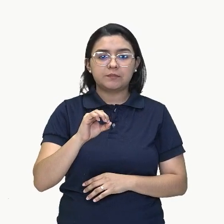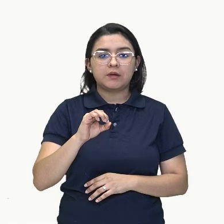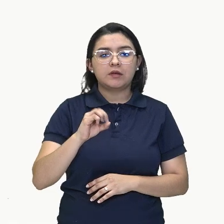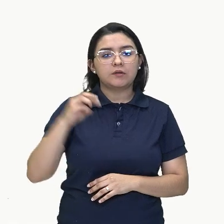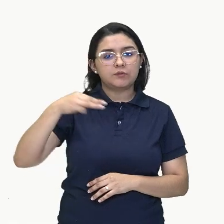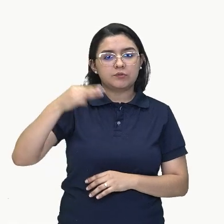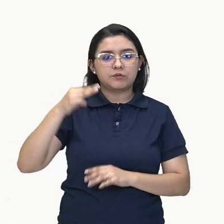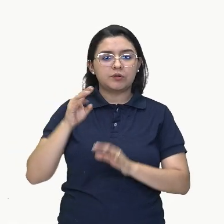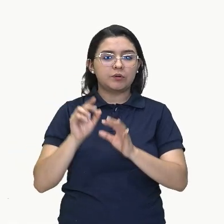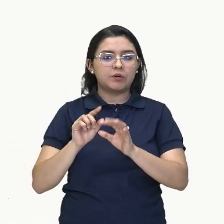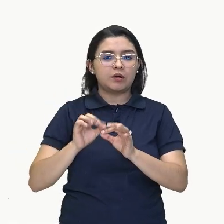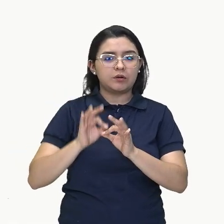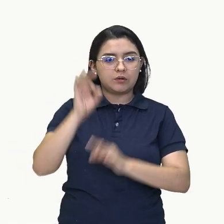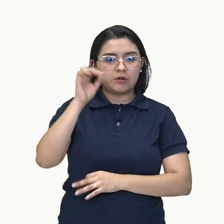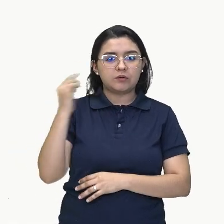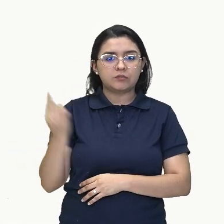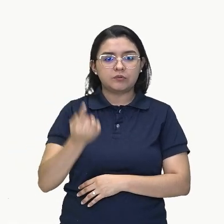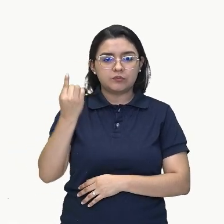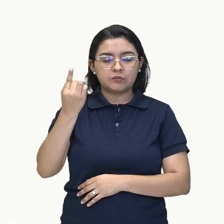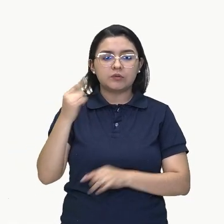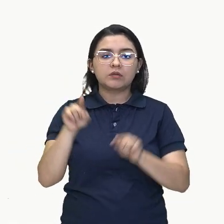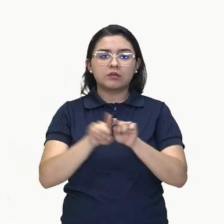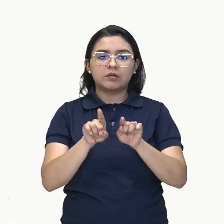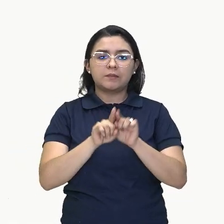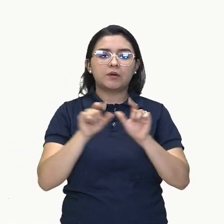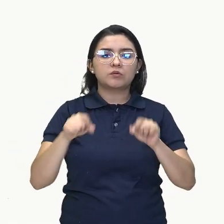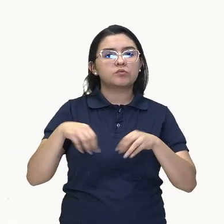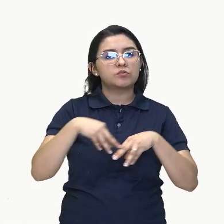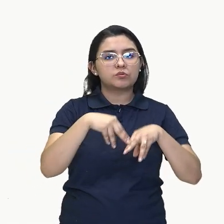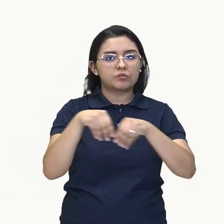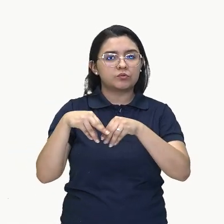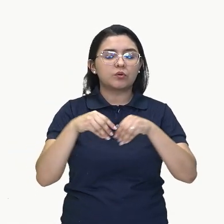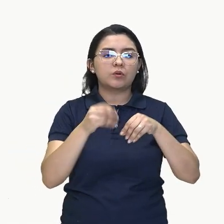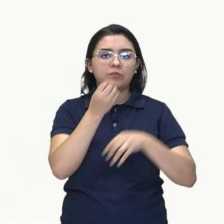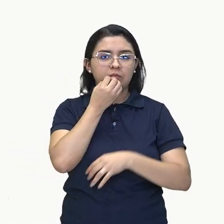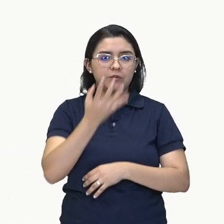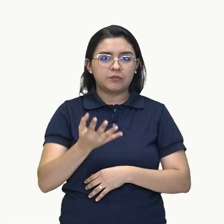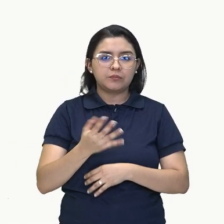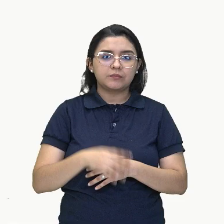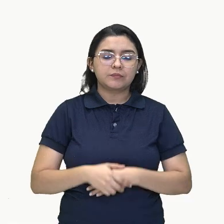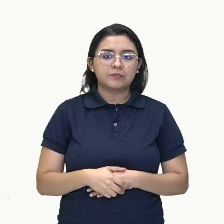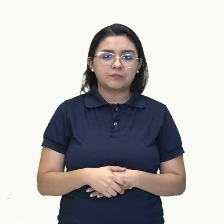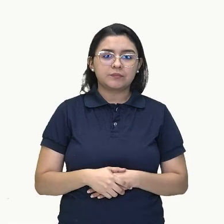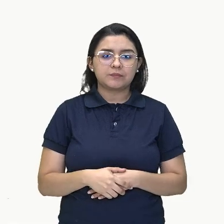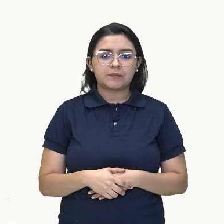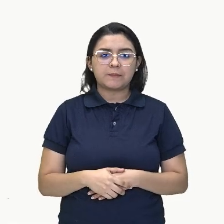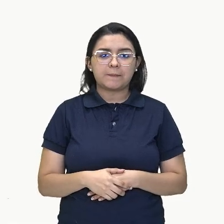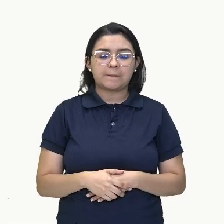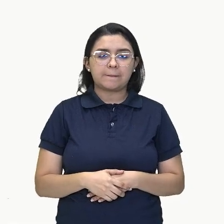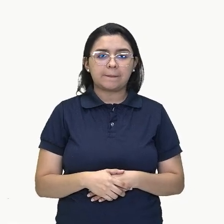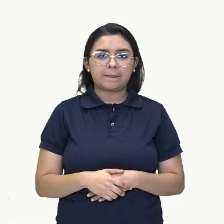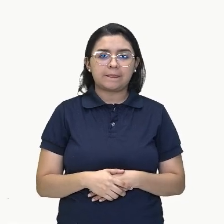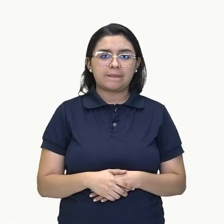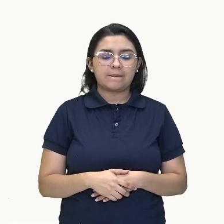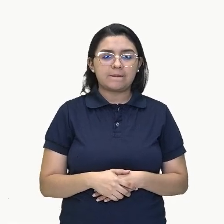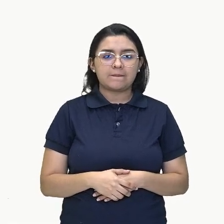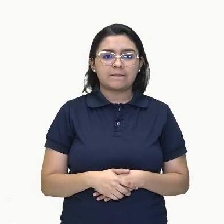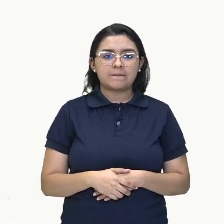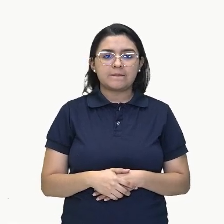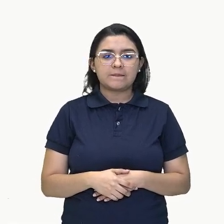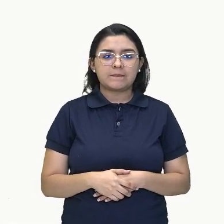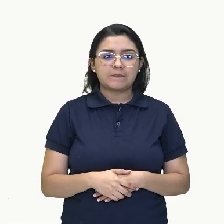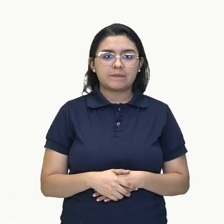20 metros de altura. E aqui a gente já tem também a presença de um solo mais fértil, né? Onde